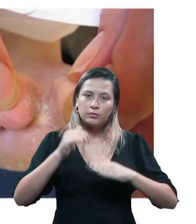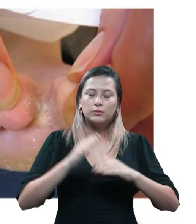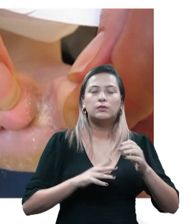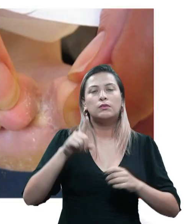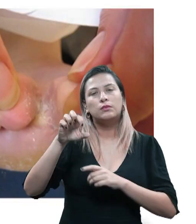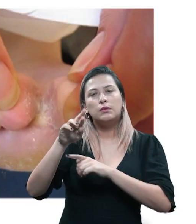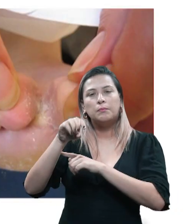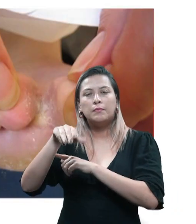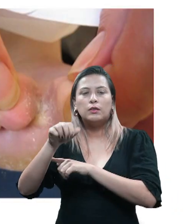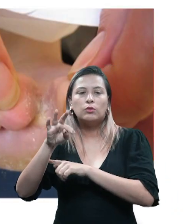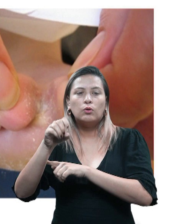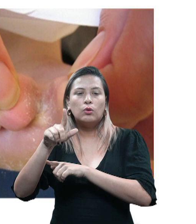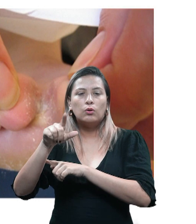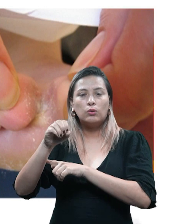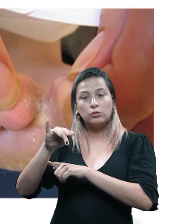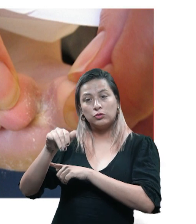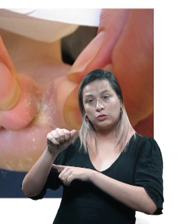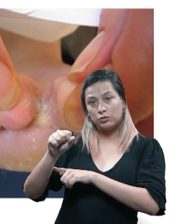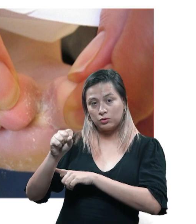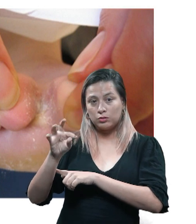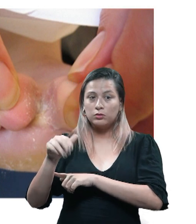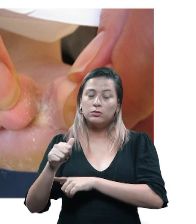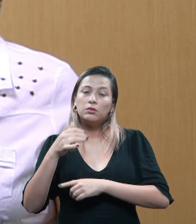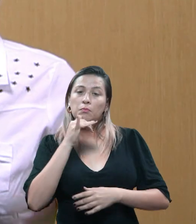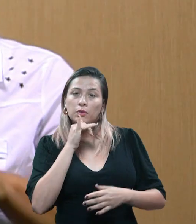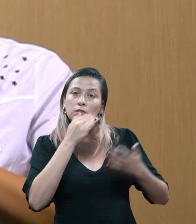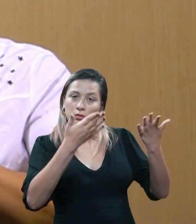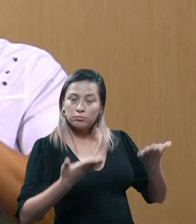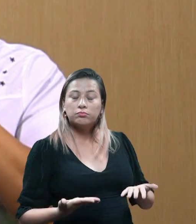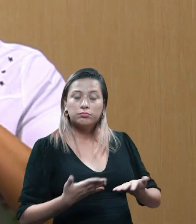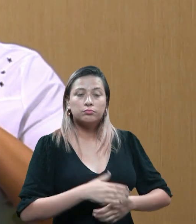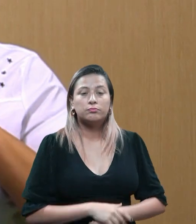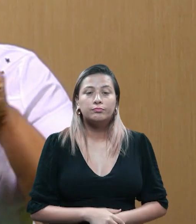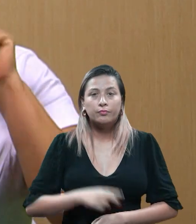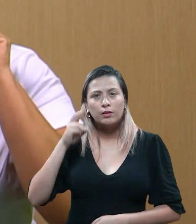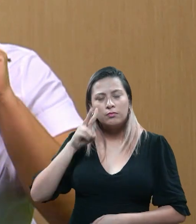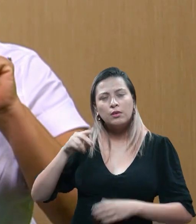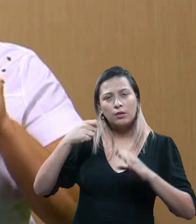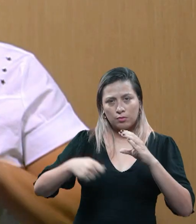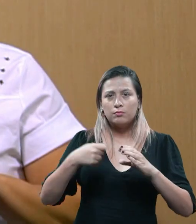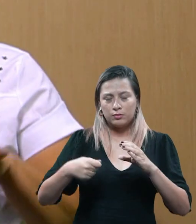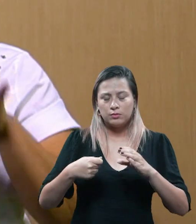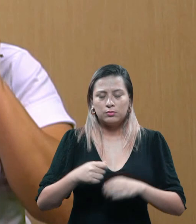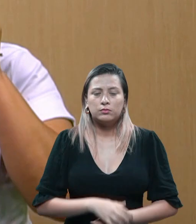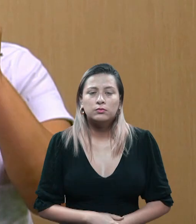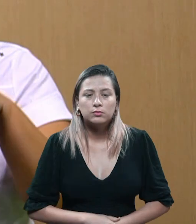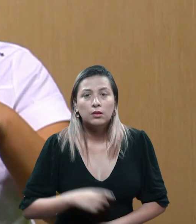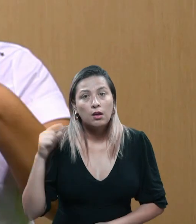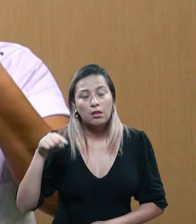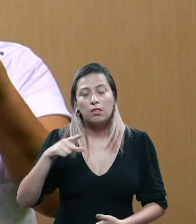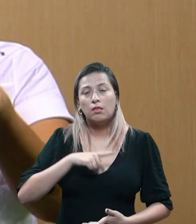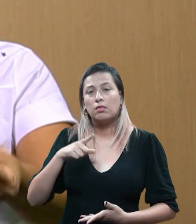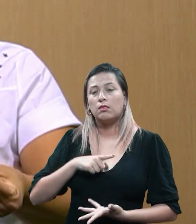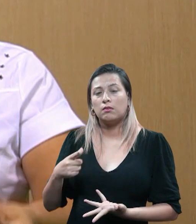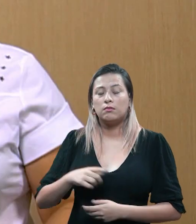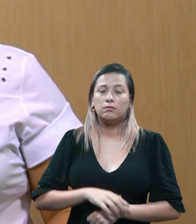Micoses, infecções fúngicas, melanomas. Assista o vídeo, eu deixei um vídeo para que vocês